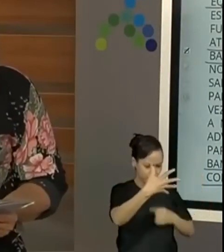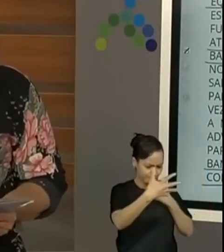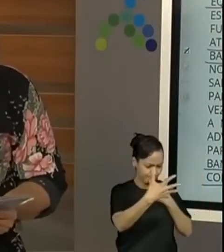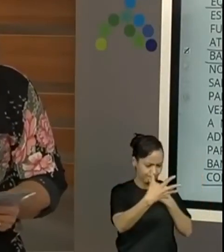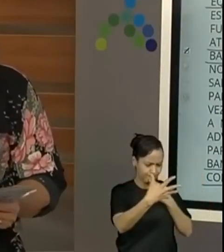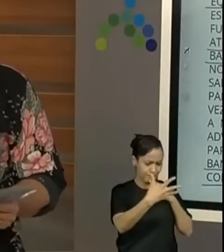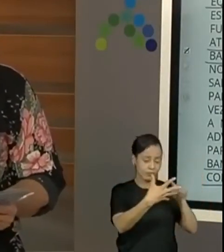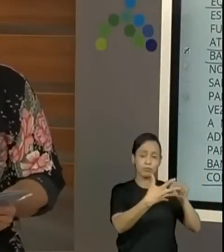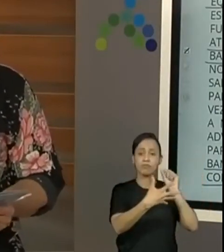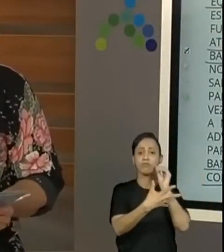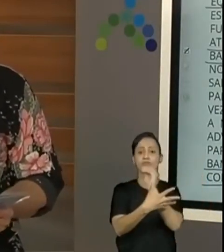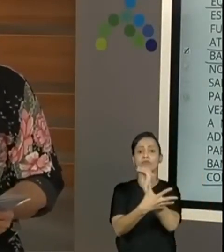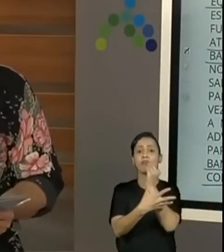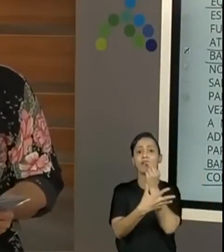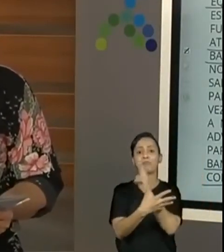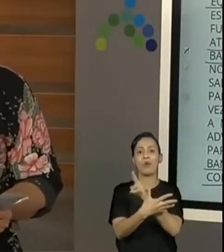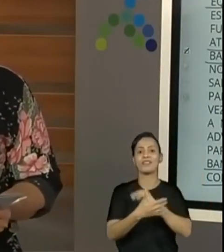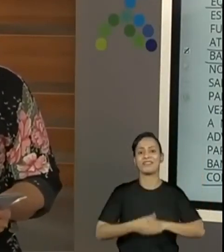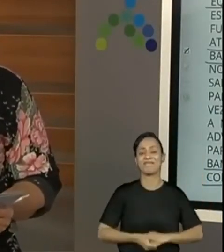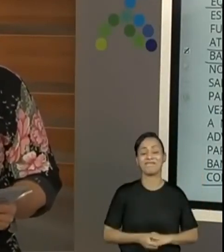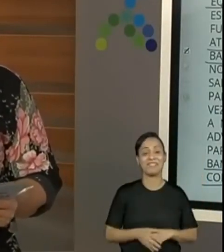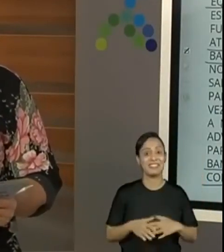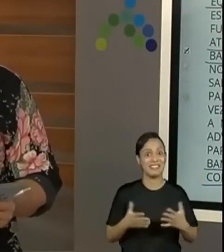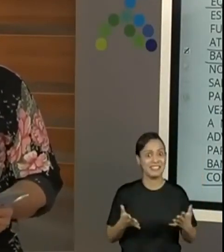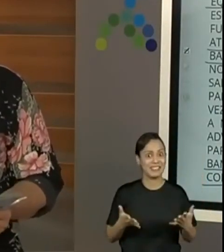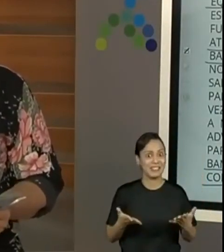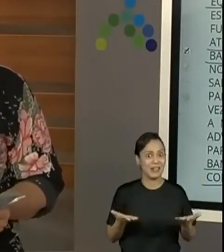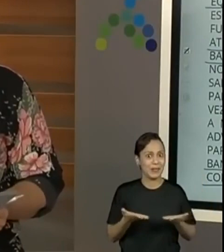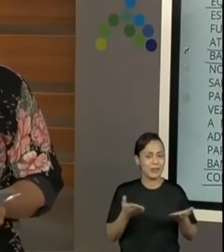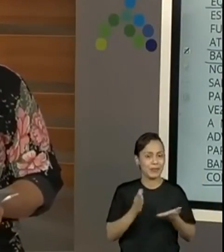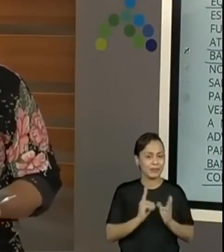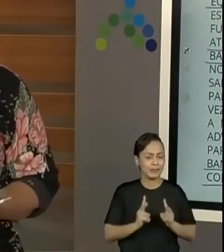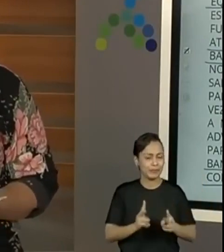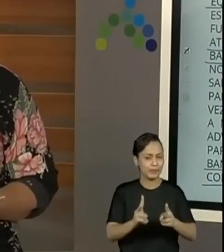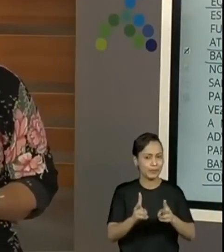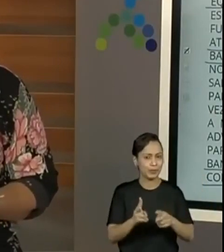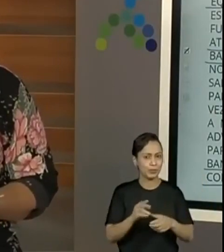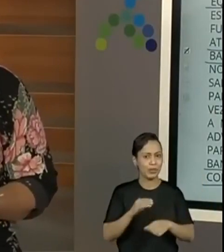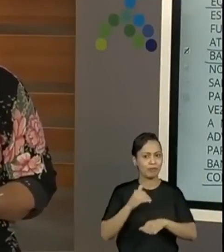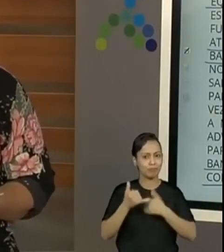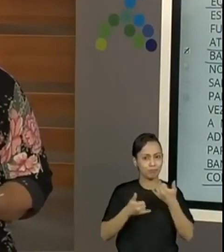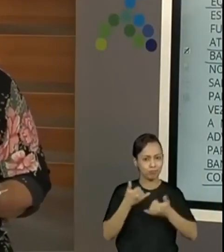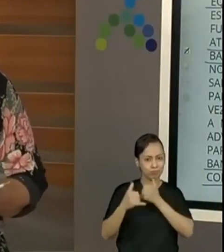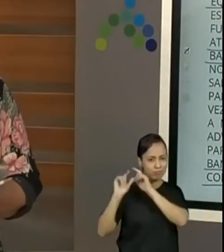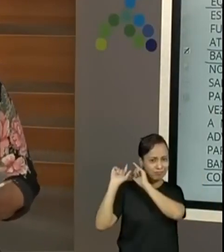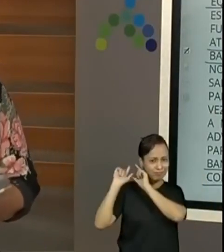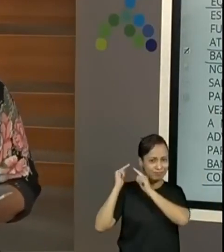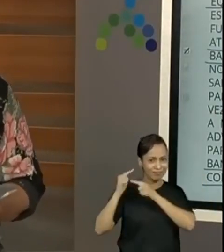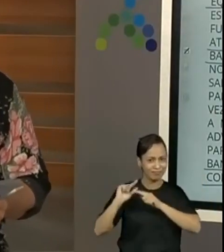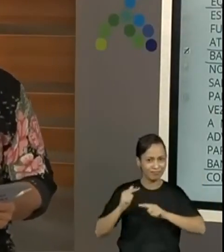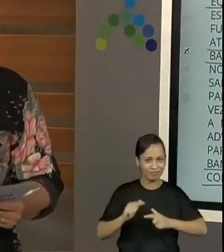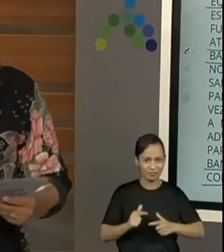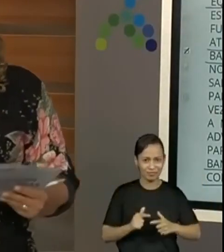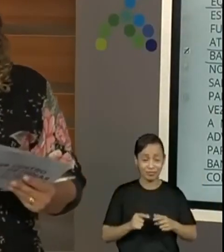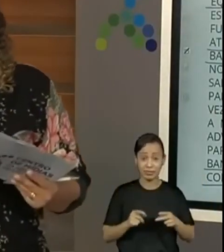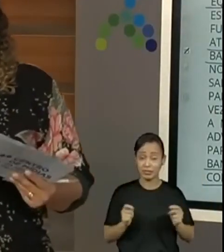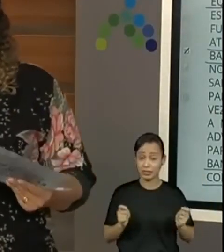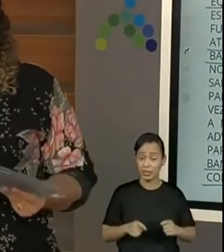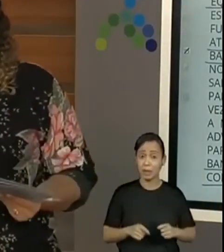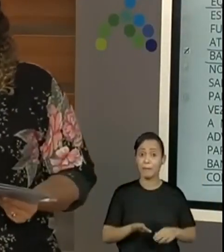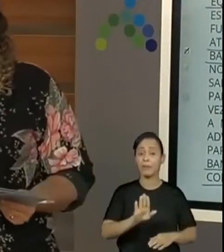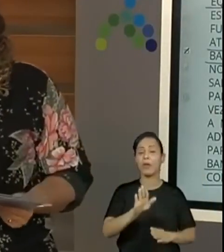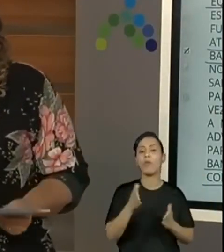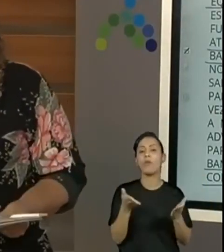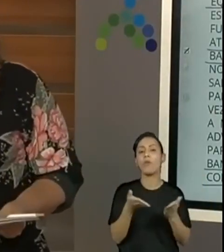bem? Podemos continuar com a nossa aula de brincadeiras tradicionais. Lembrando que hoje a gente vai